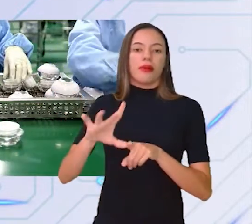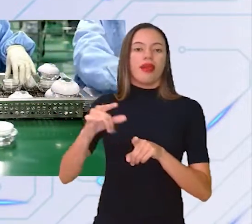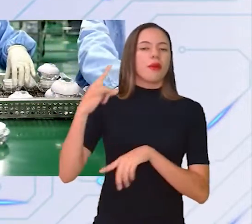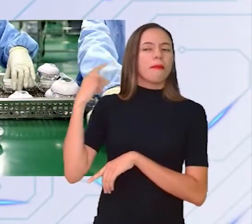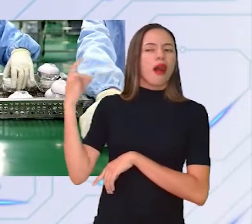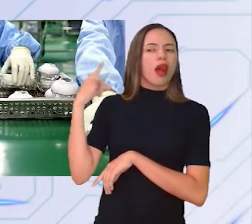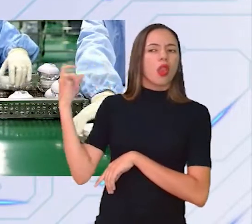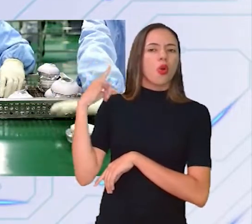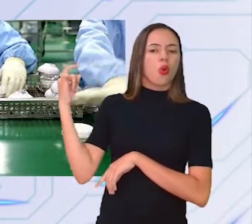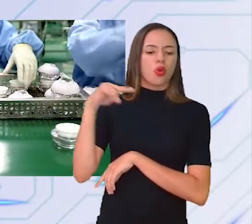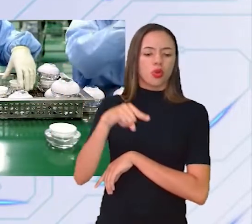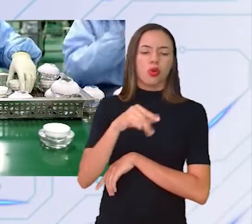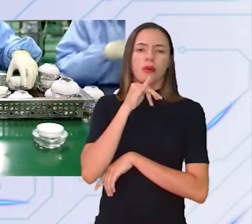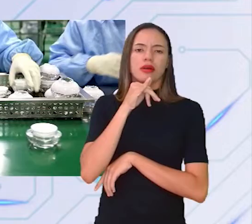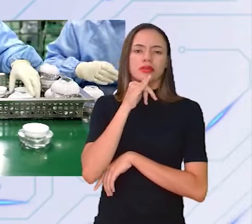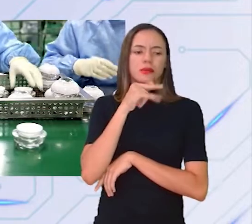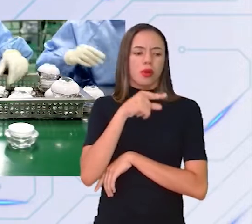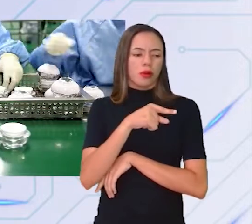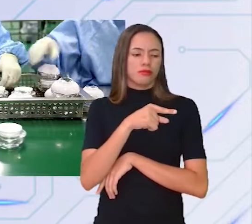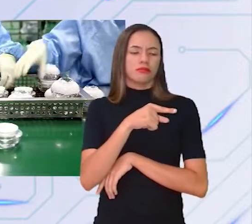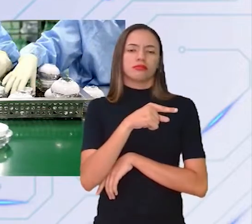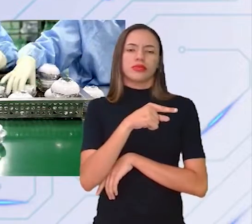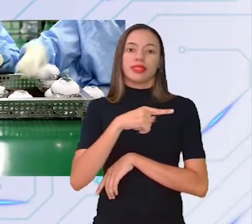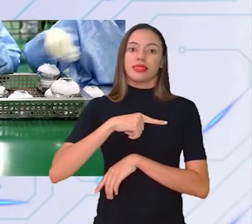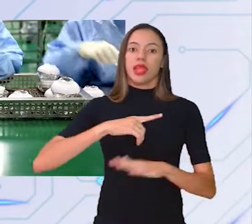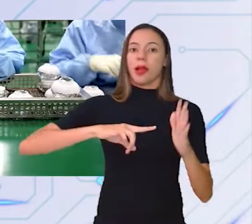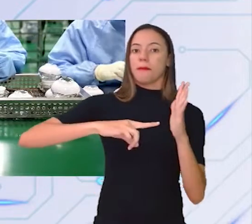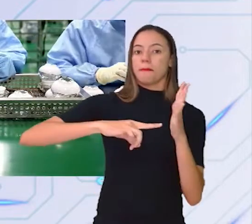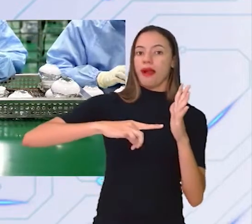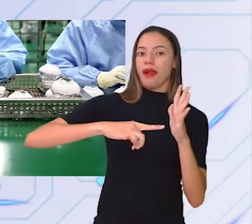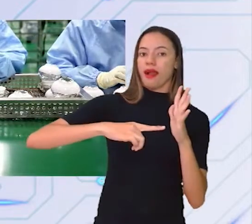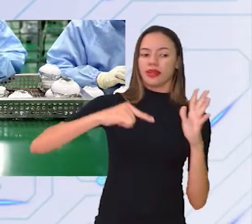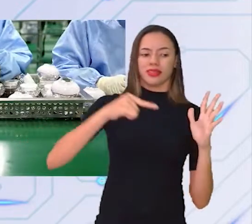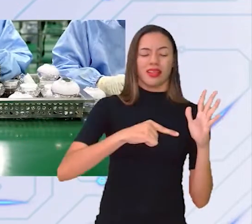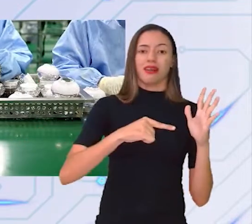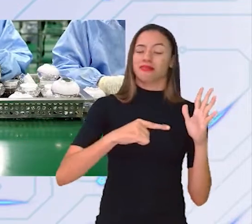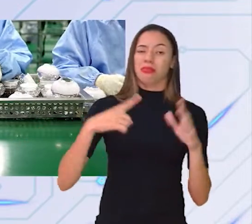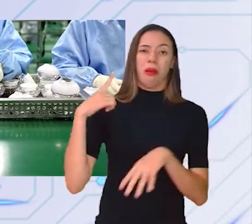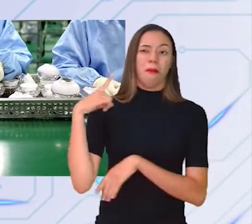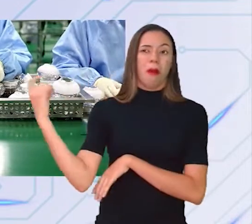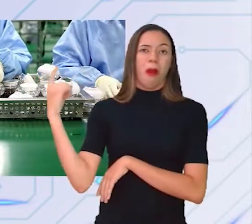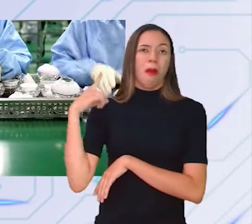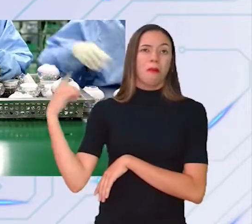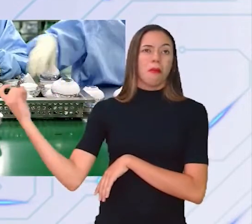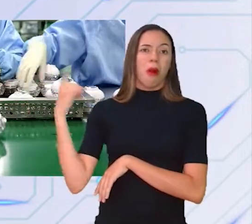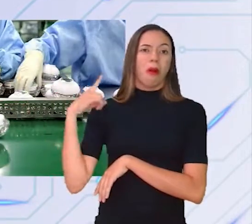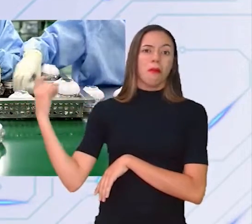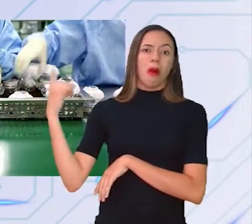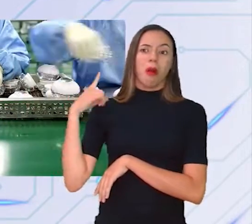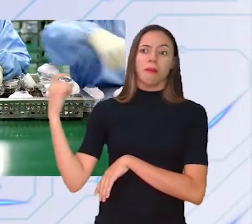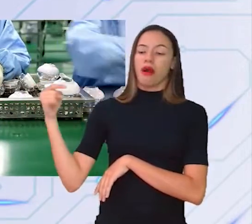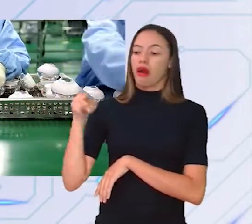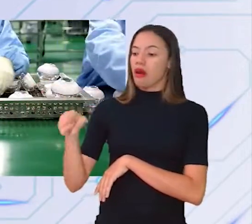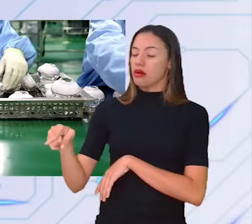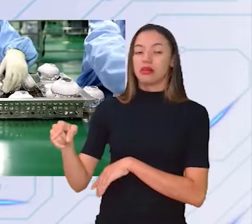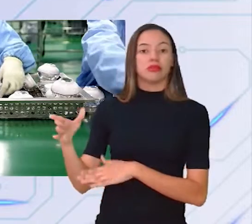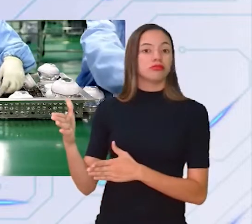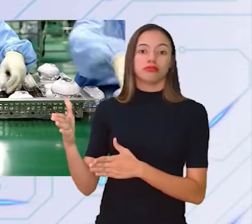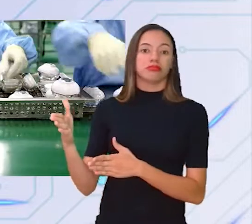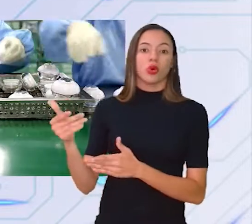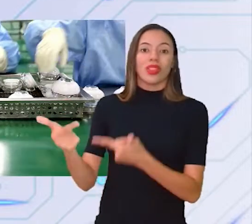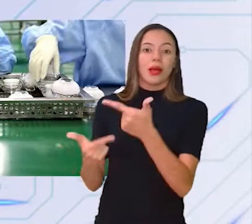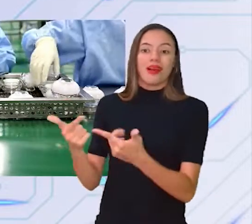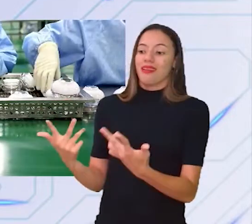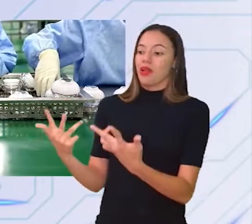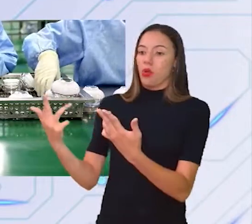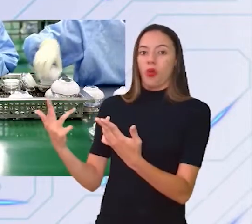ali, aparentemente silenciosamente, tinha uma máquina ali extremamente barulhenta fazendo o mesmo serviço. Esse outro aí a gente